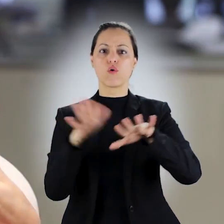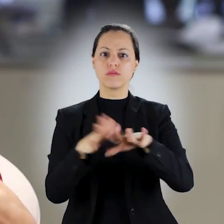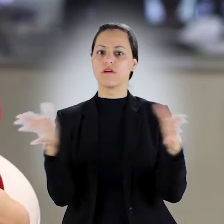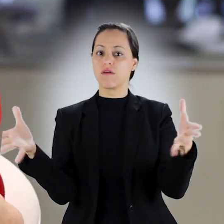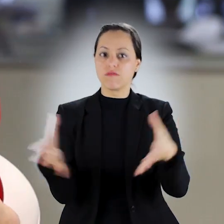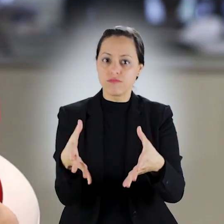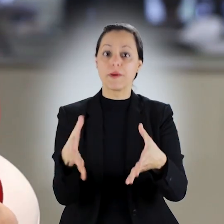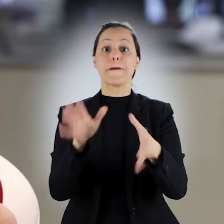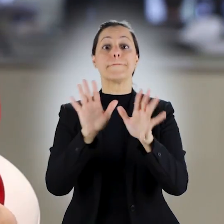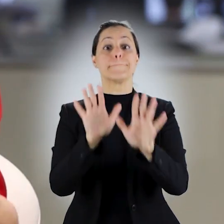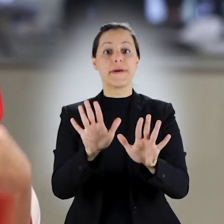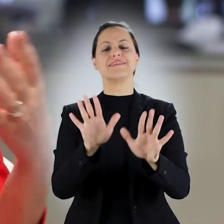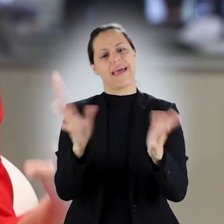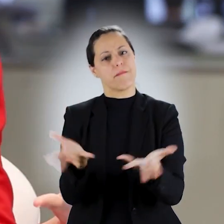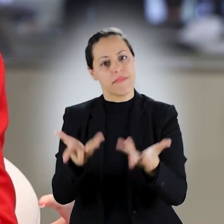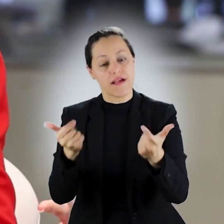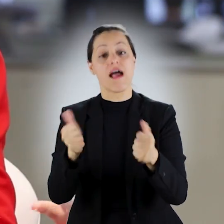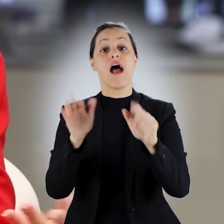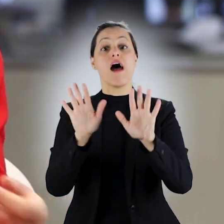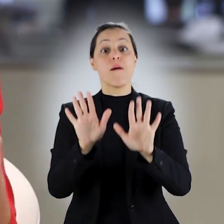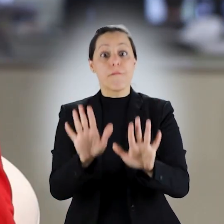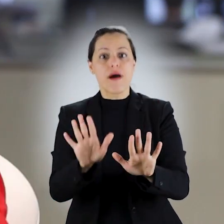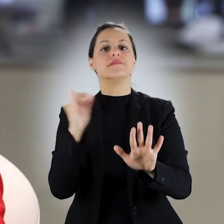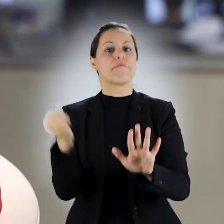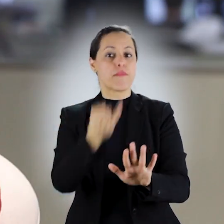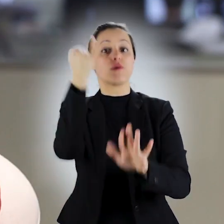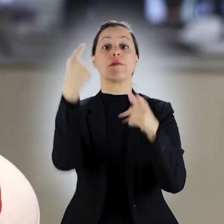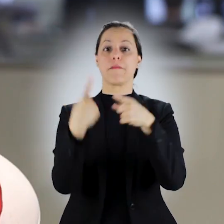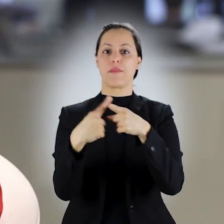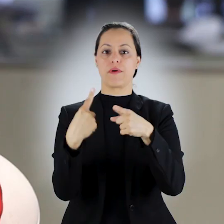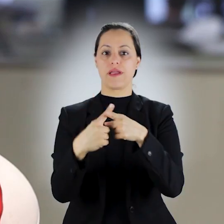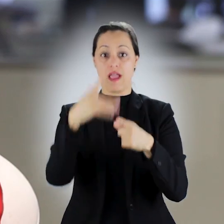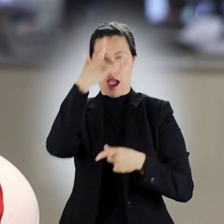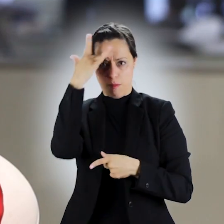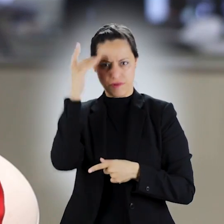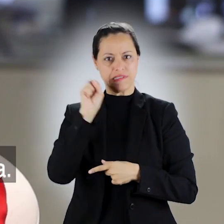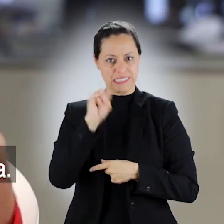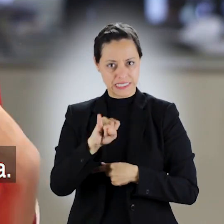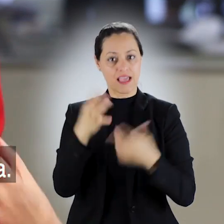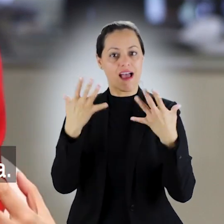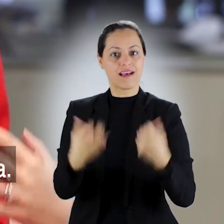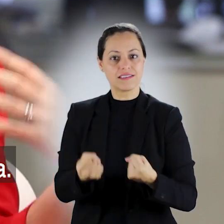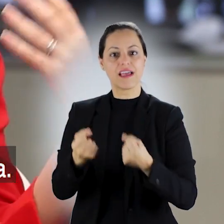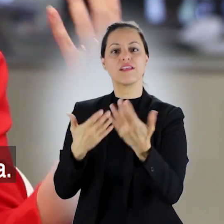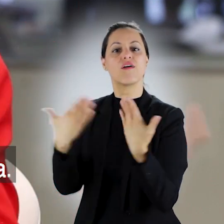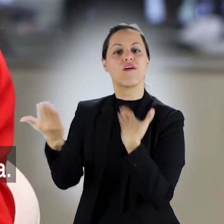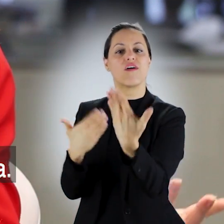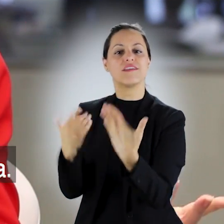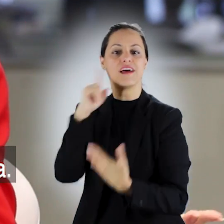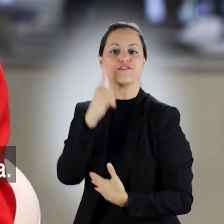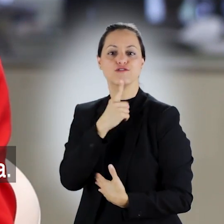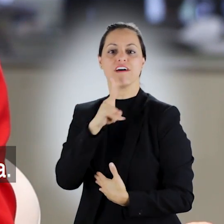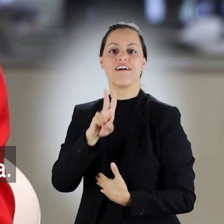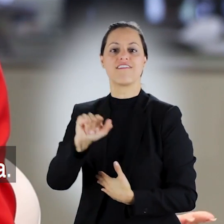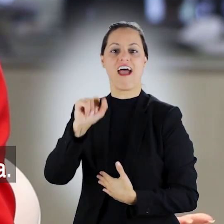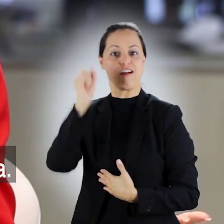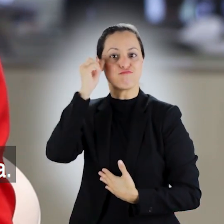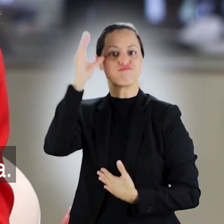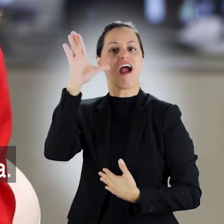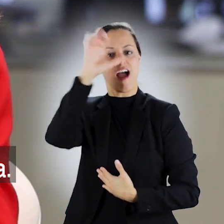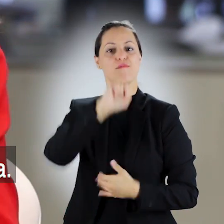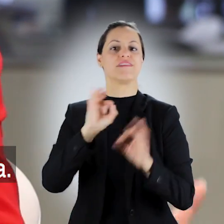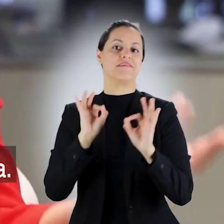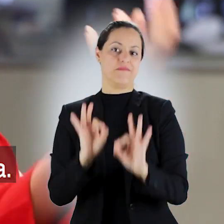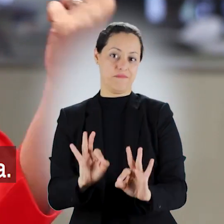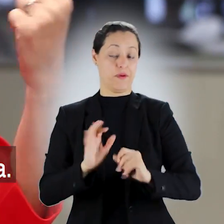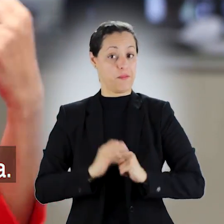que é maravilhoso, muito correto, extremamente importante para a sociedade, quem estiver disposto a conviver com uma pessoa surda